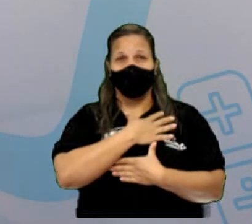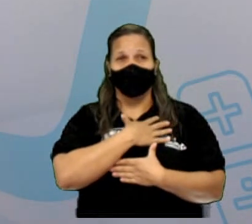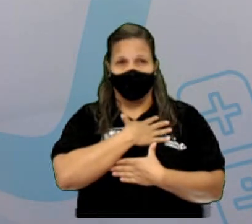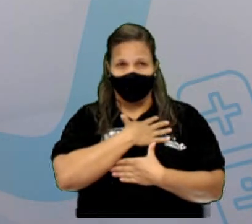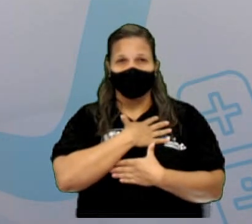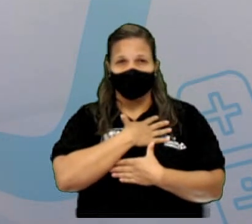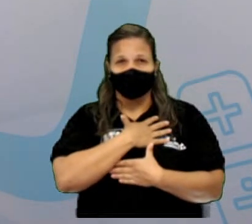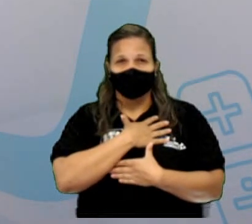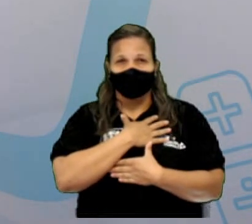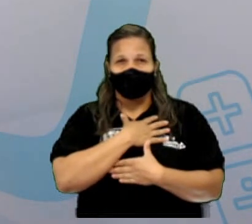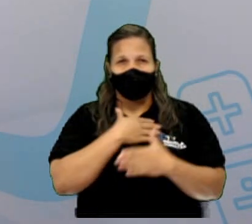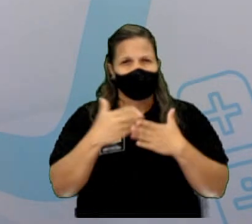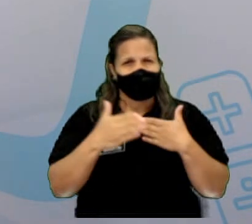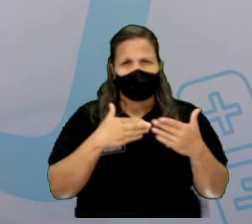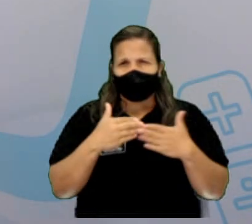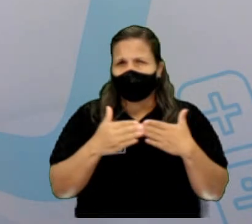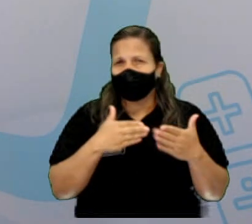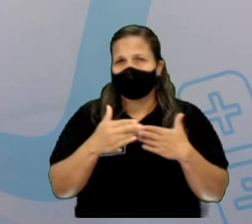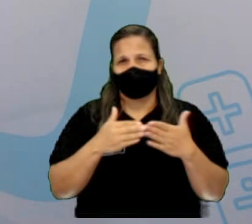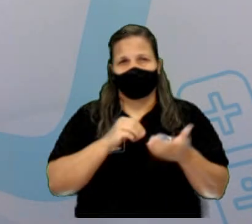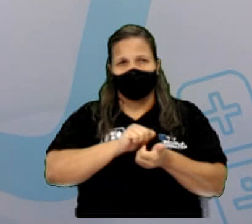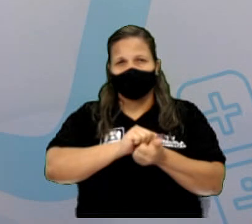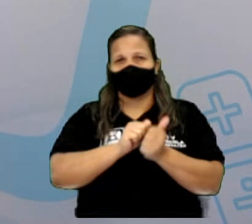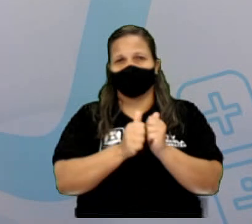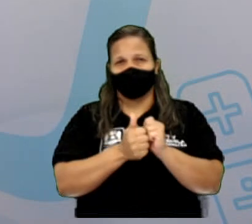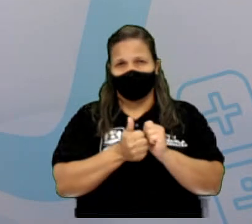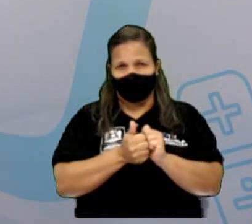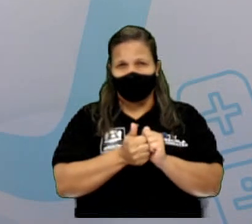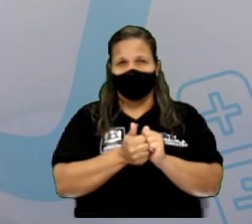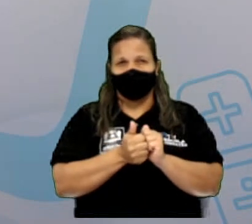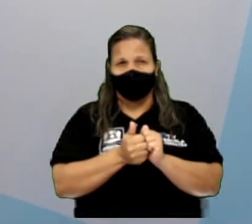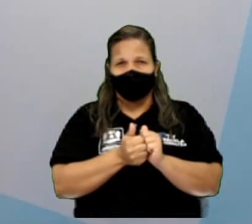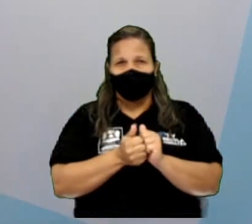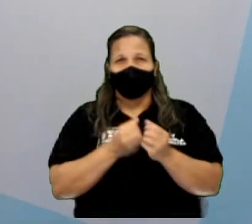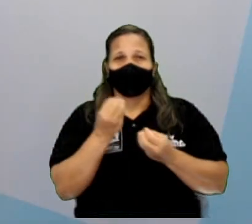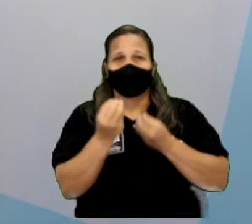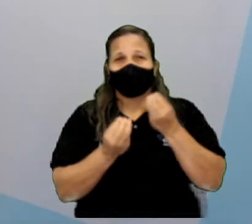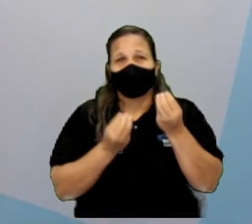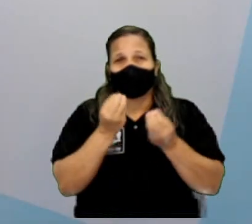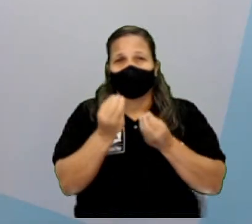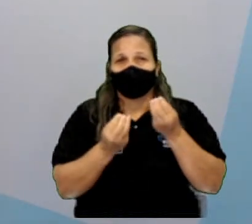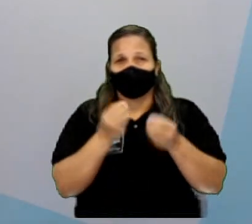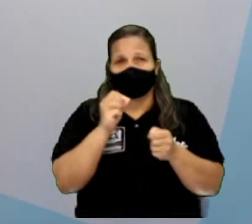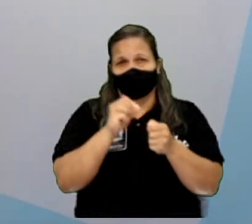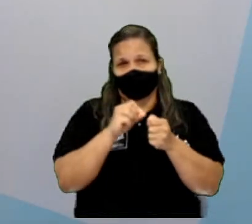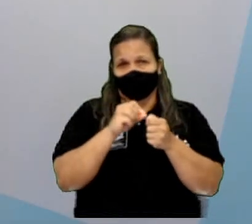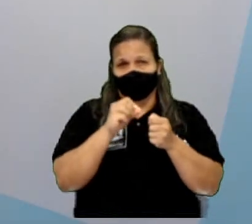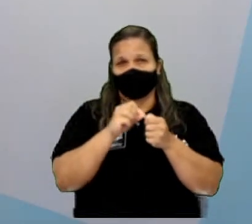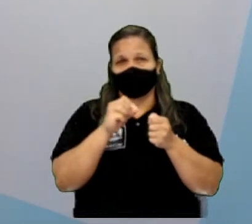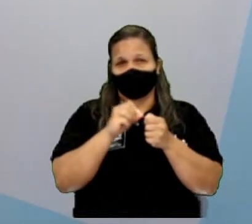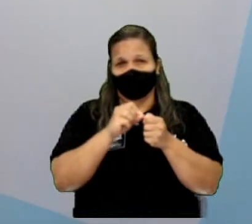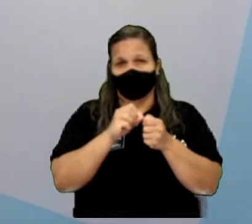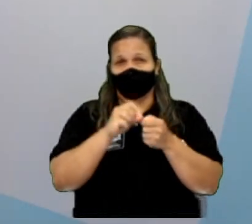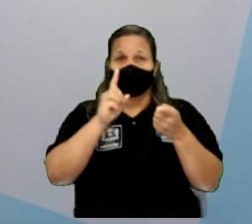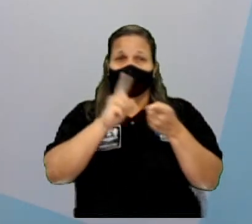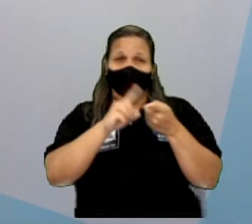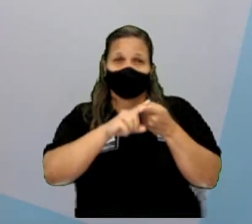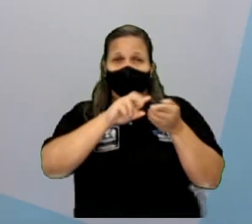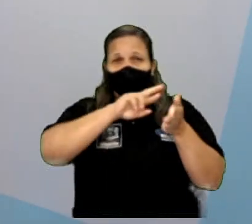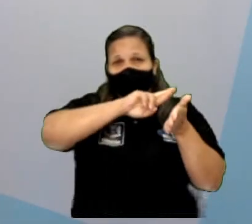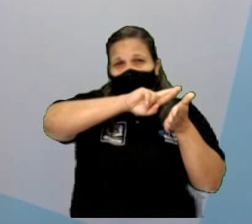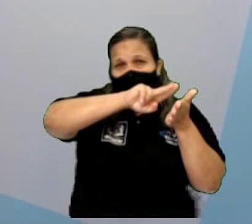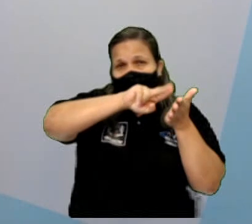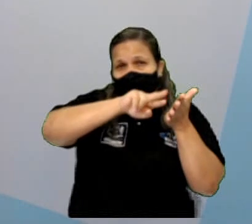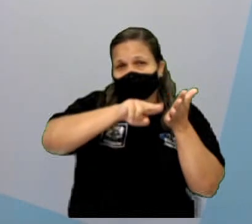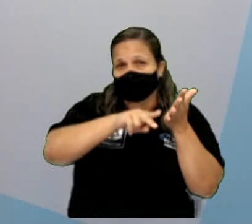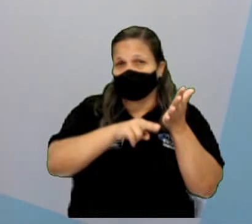objetivos daquela modalidade esportiva, beleza? Então a técnica é a maneira de fazer, que também vai variar de acordo com as